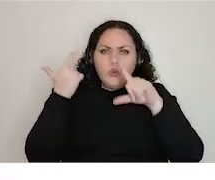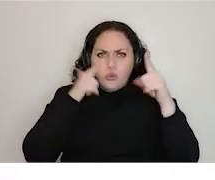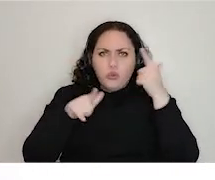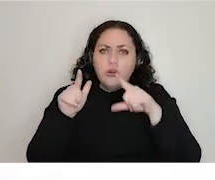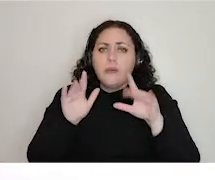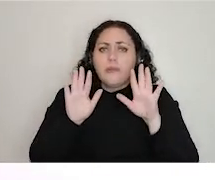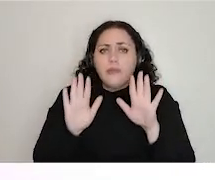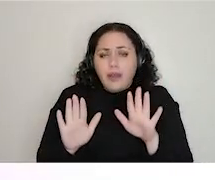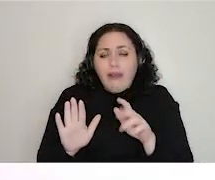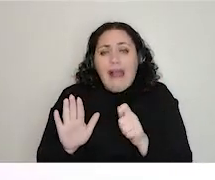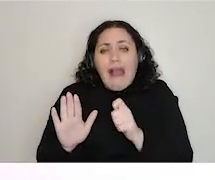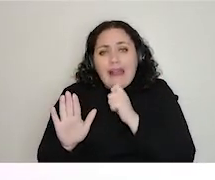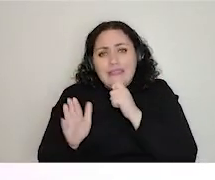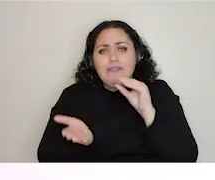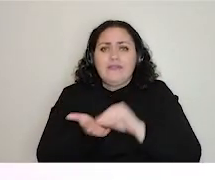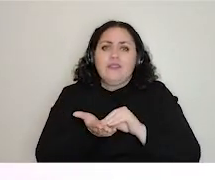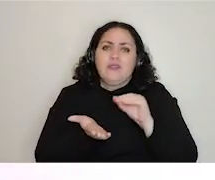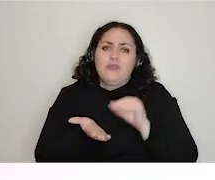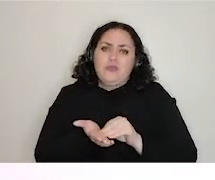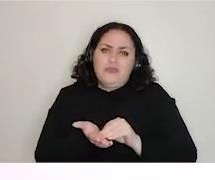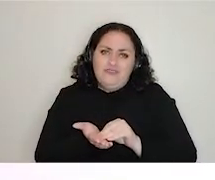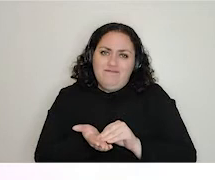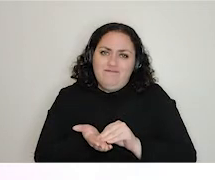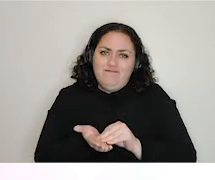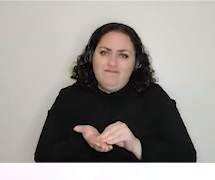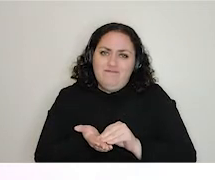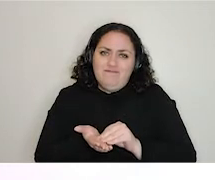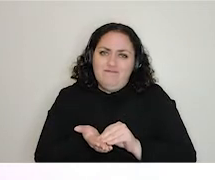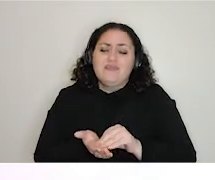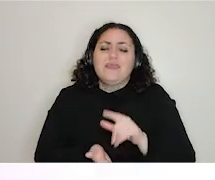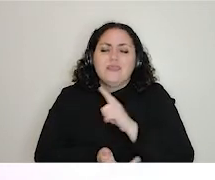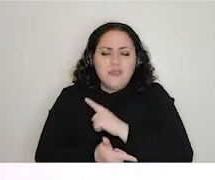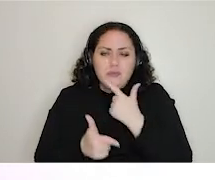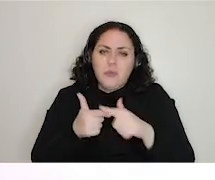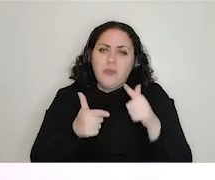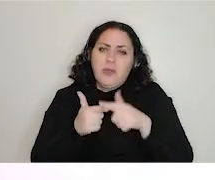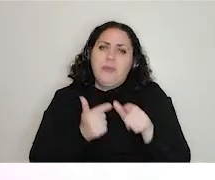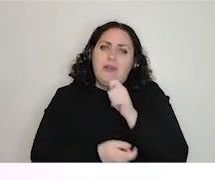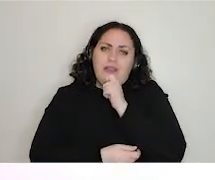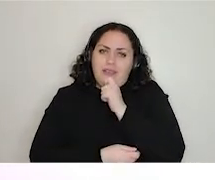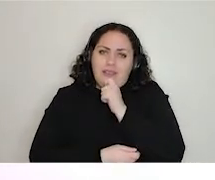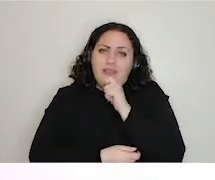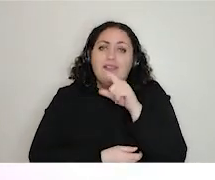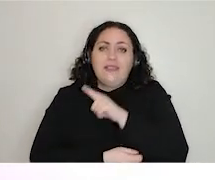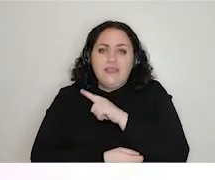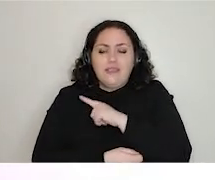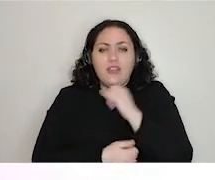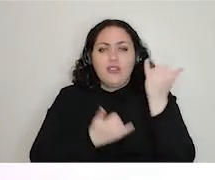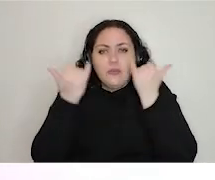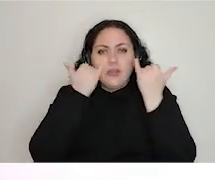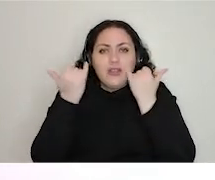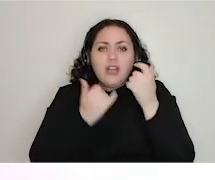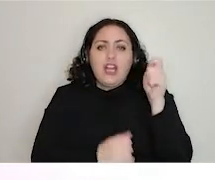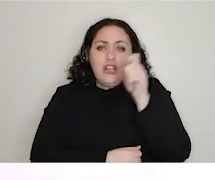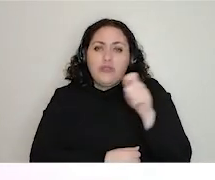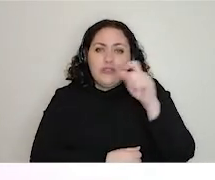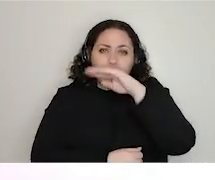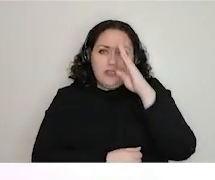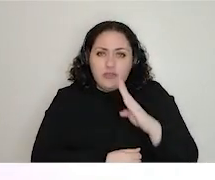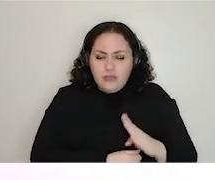ele ainda é muito adverso. Ele é muito adverso porque, segundo dados da Associação Nacional de Travestis